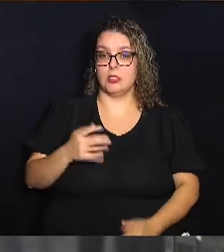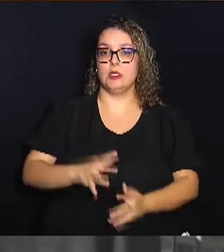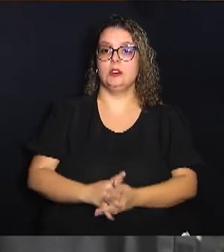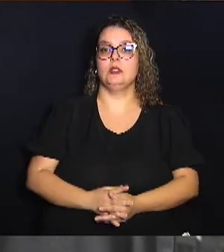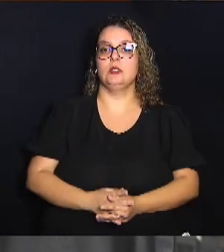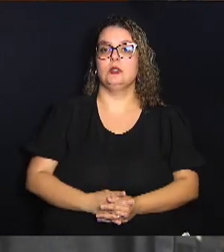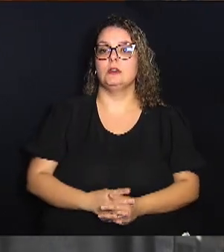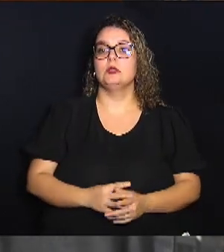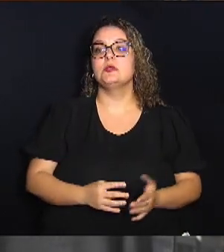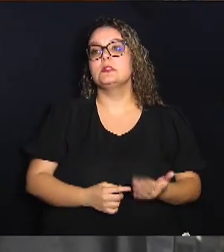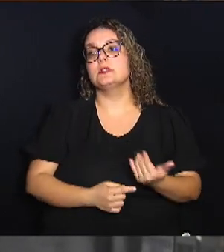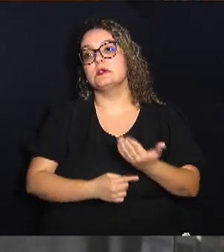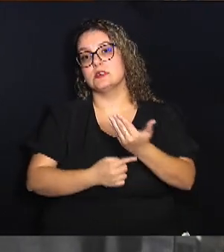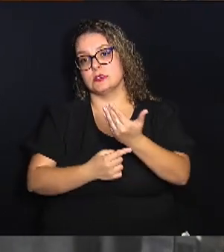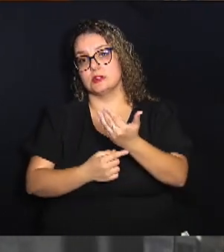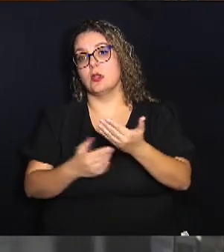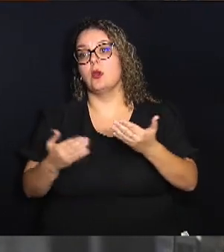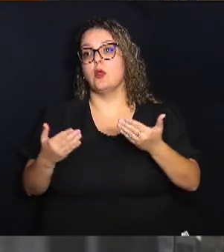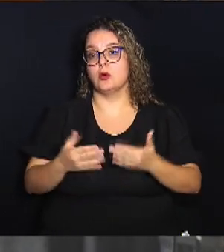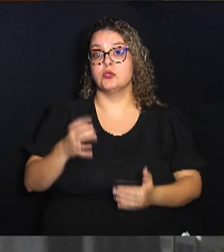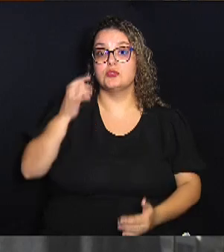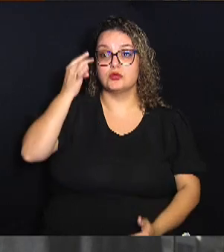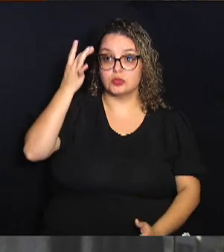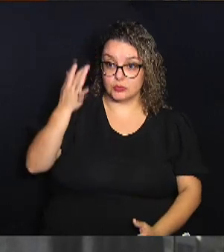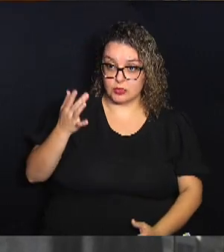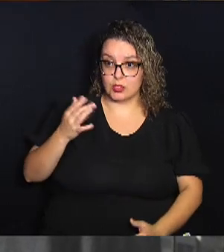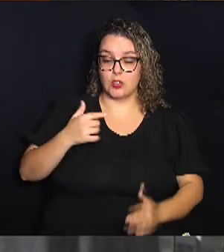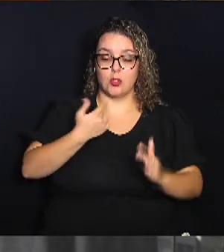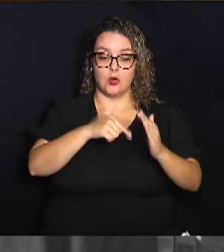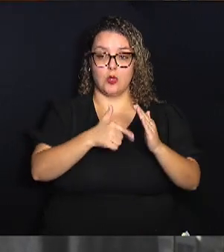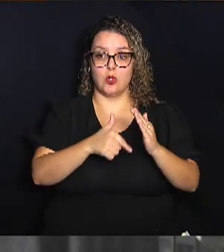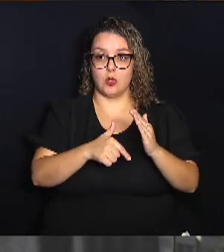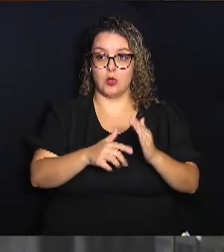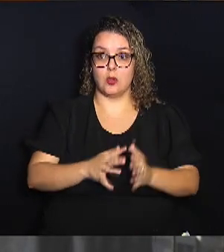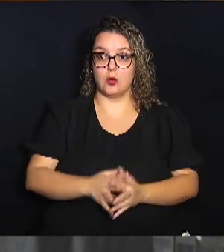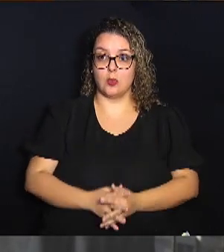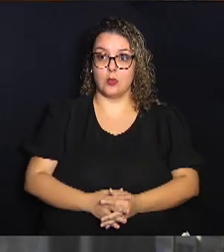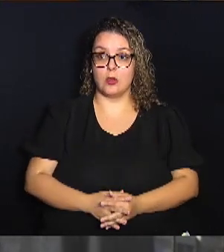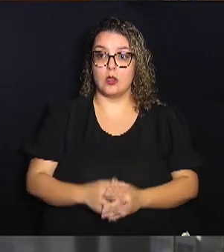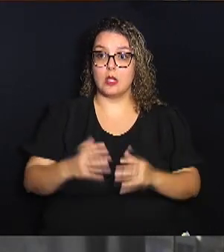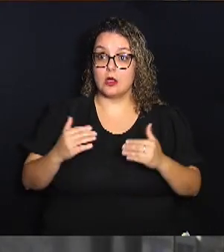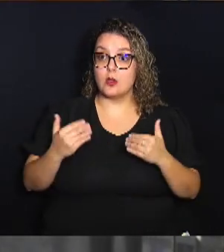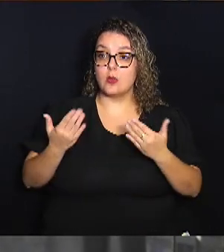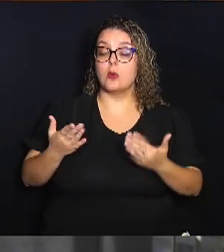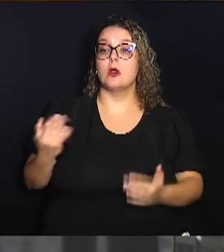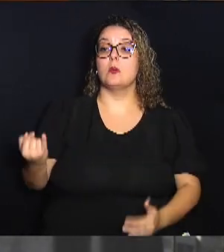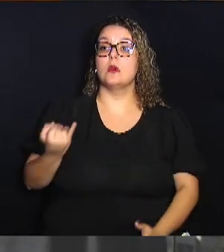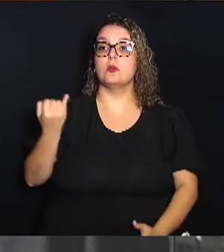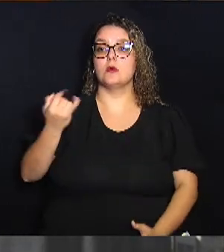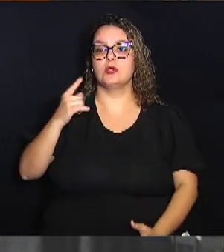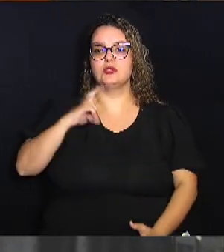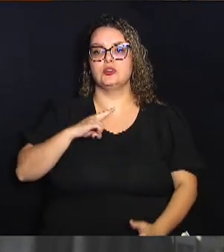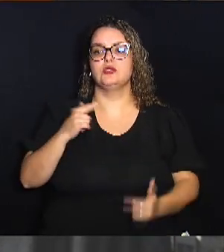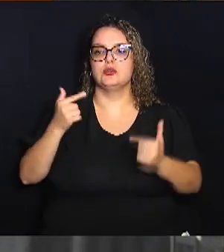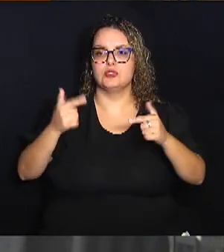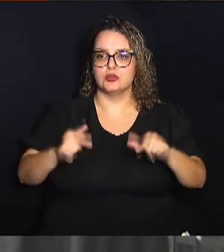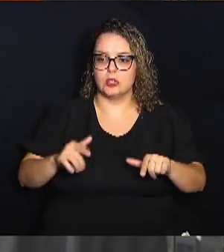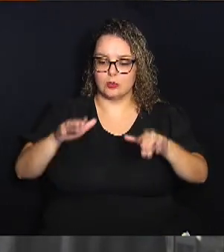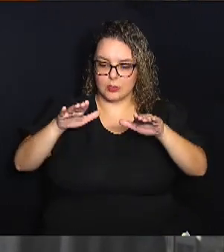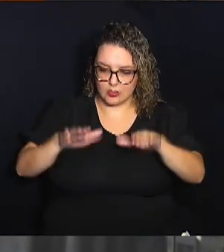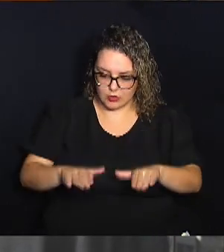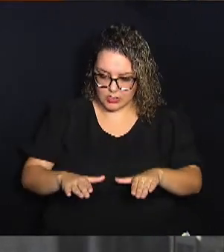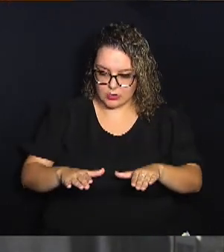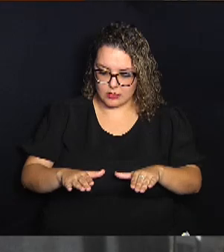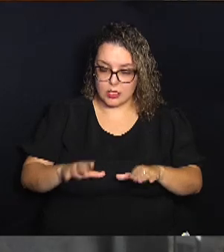da tecnologia hoje facilitar o home office, qual é a importância de ter um local físico em que